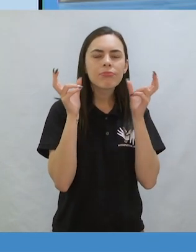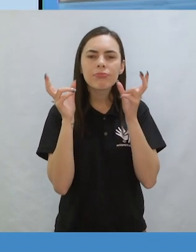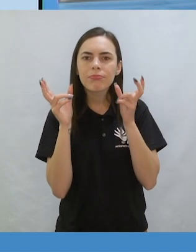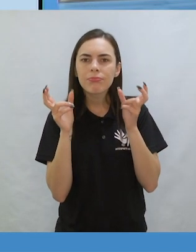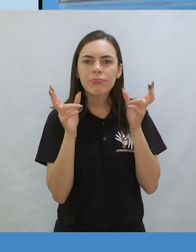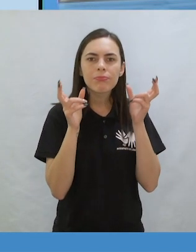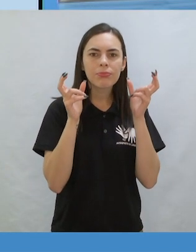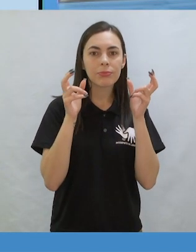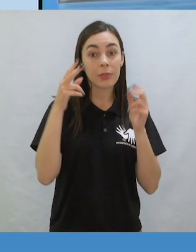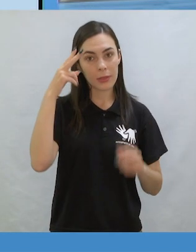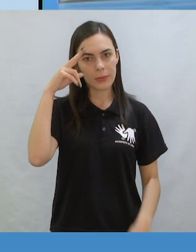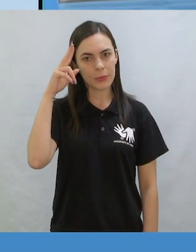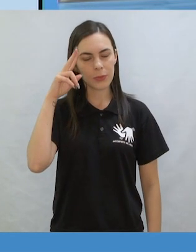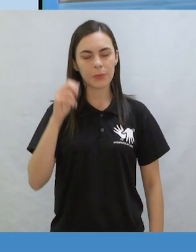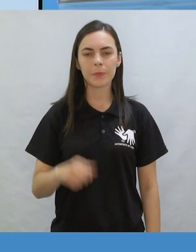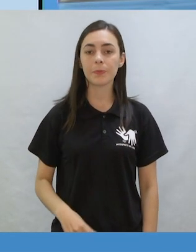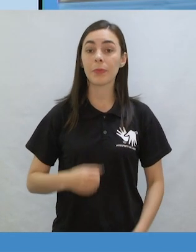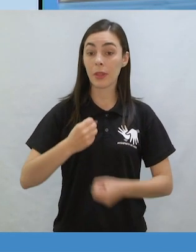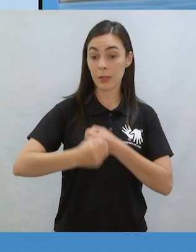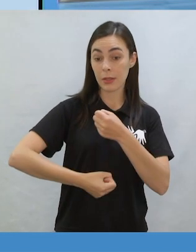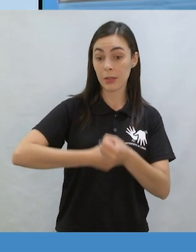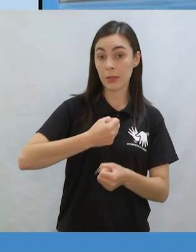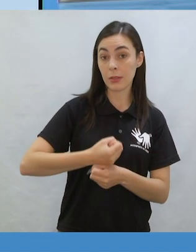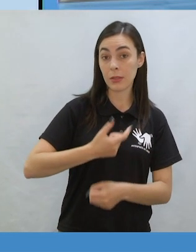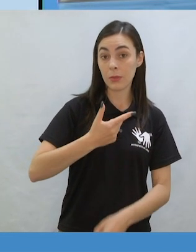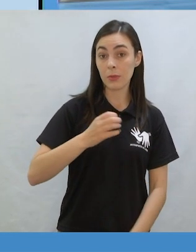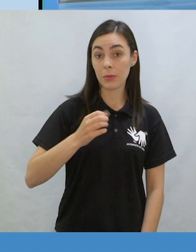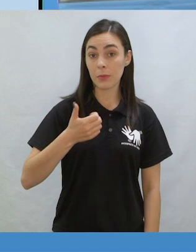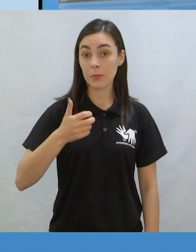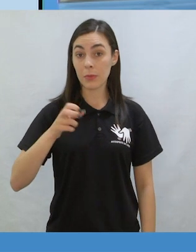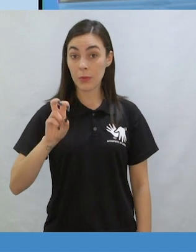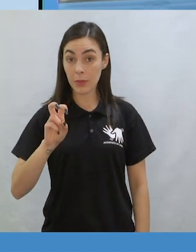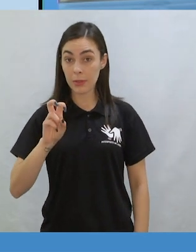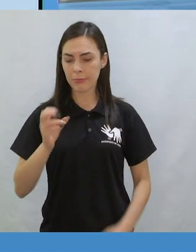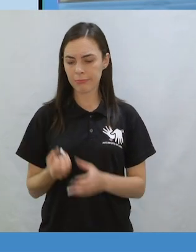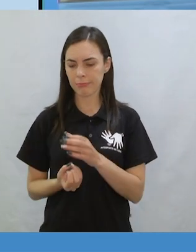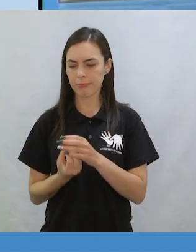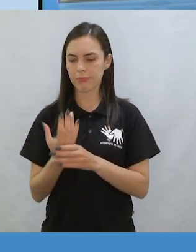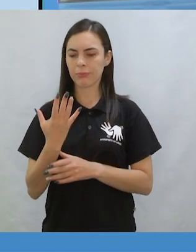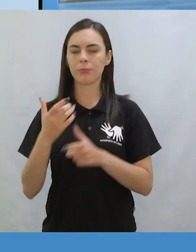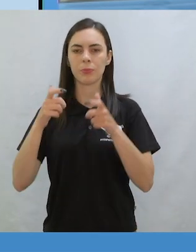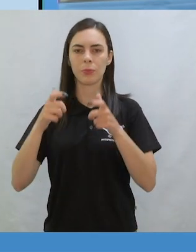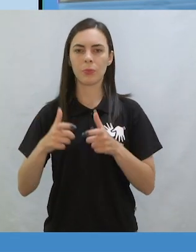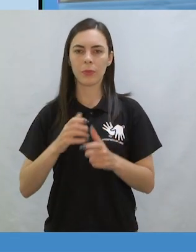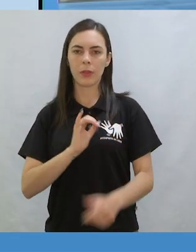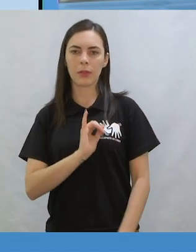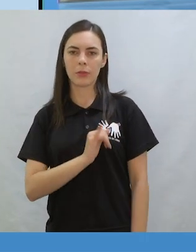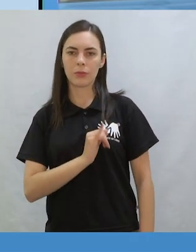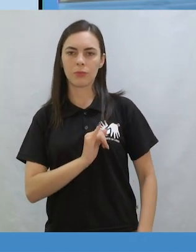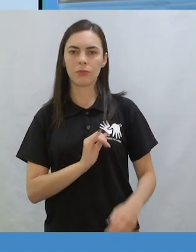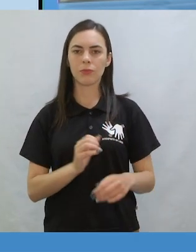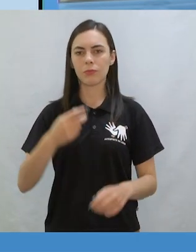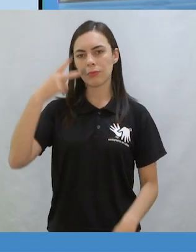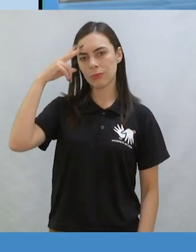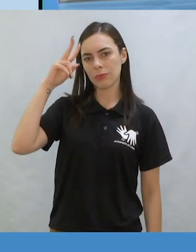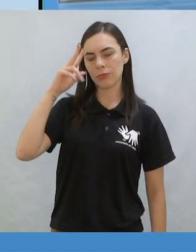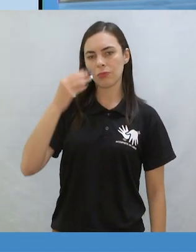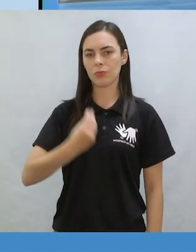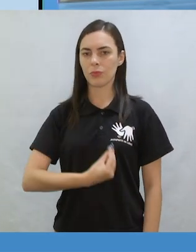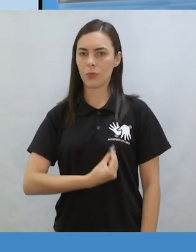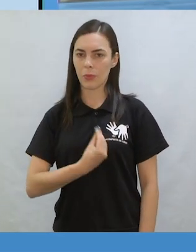pessoas. Em 2015, ela fundou o Instituto História